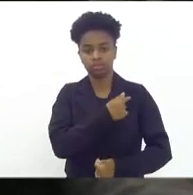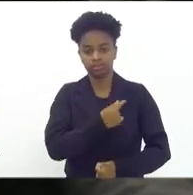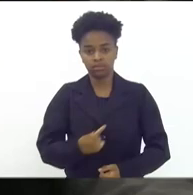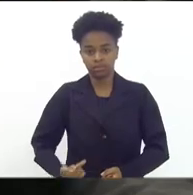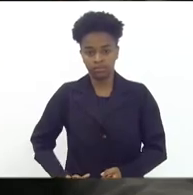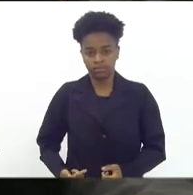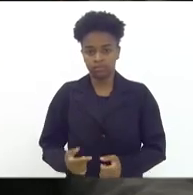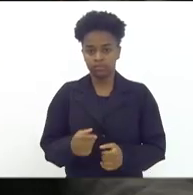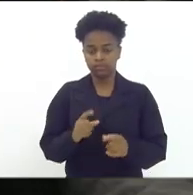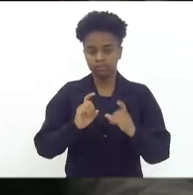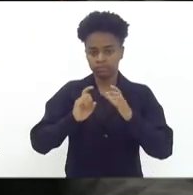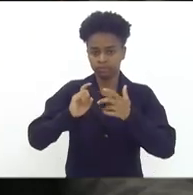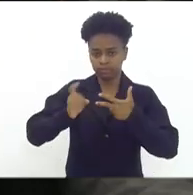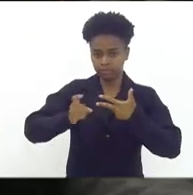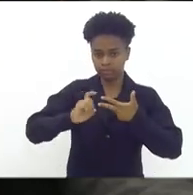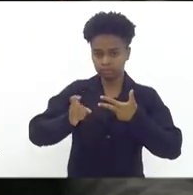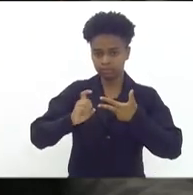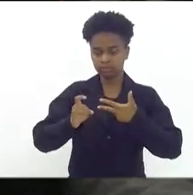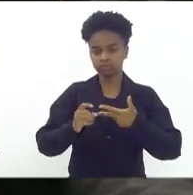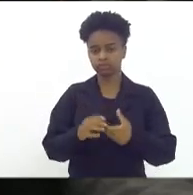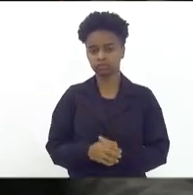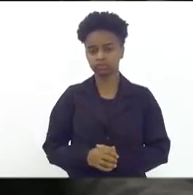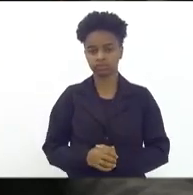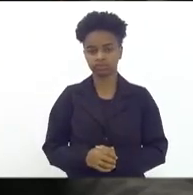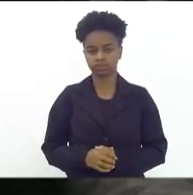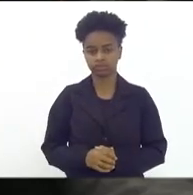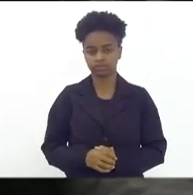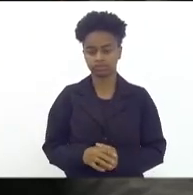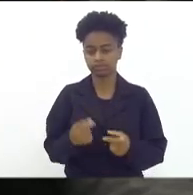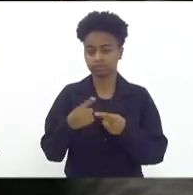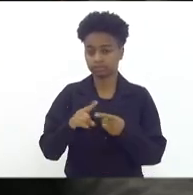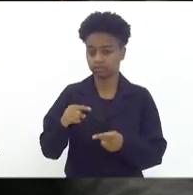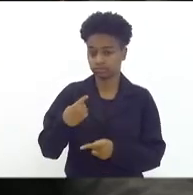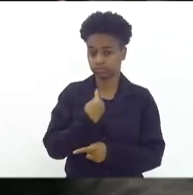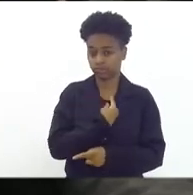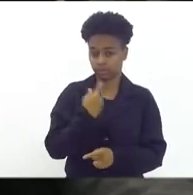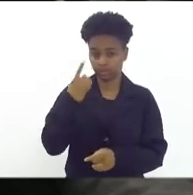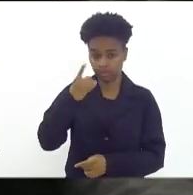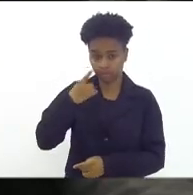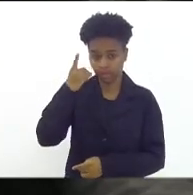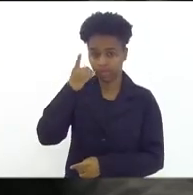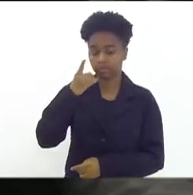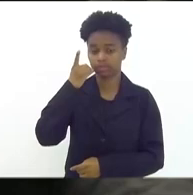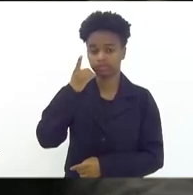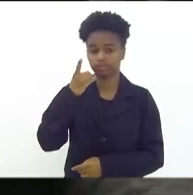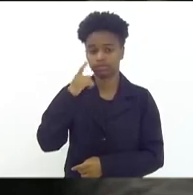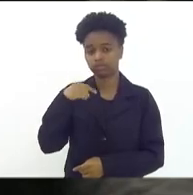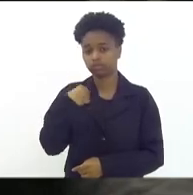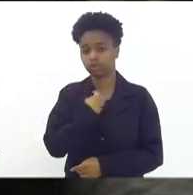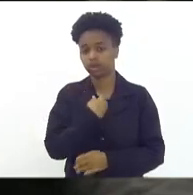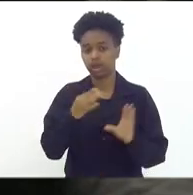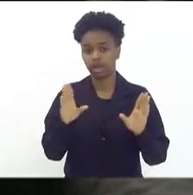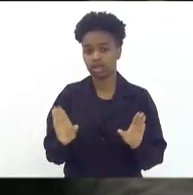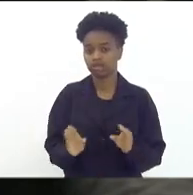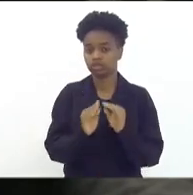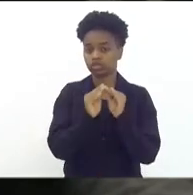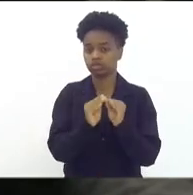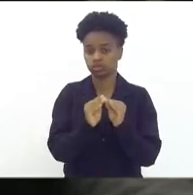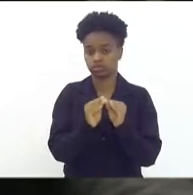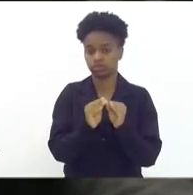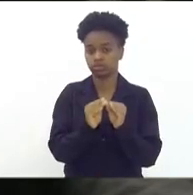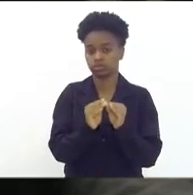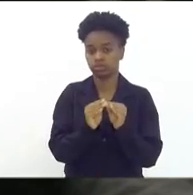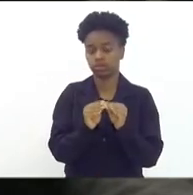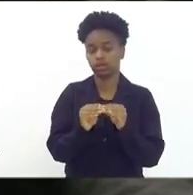do Poder Executivo onde nós aqui deputados a gente reúne né a gente resume as nossas procurações